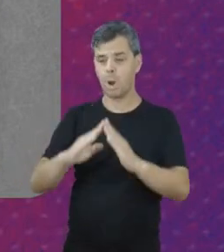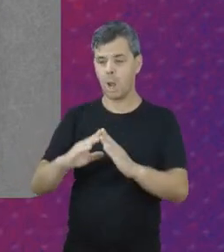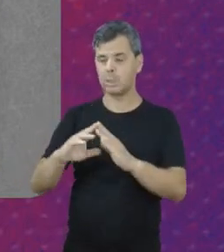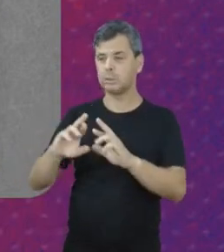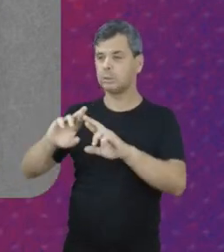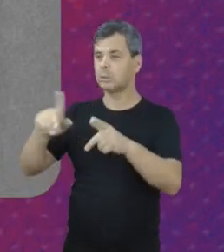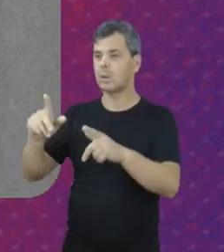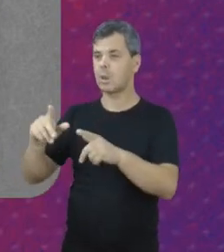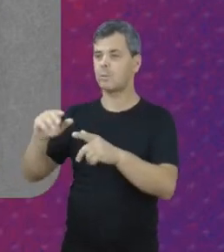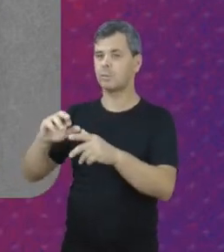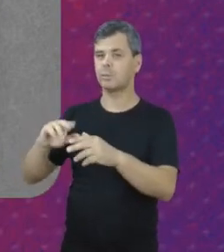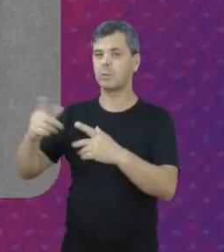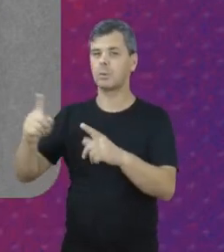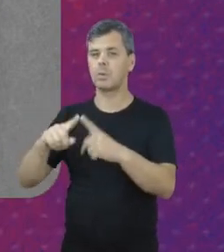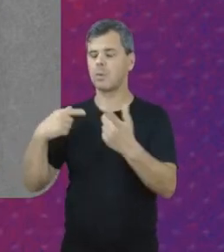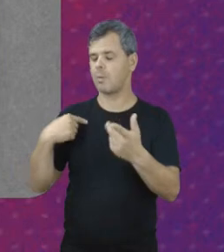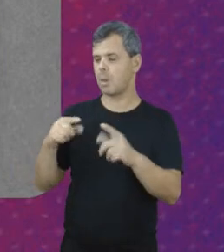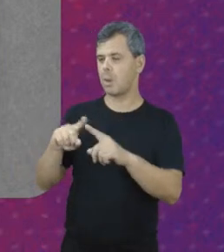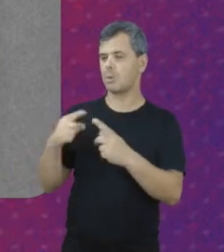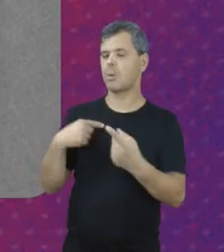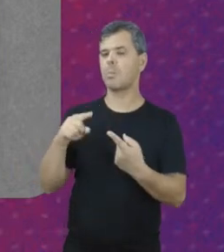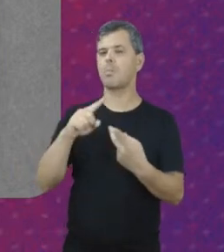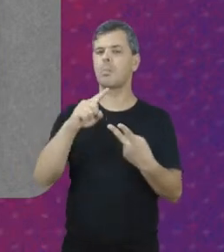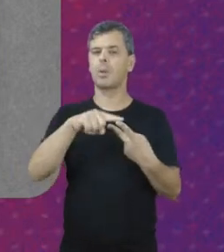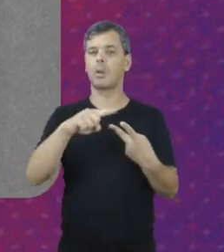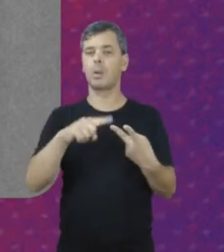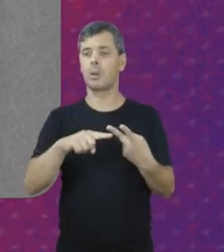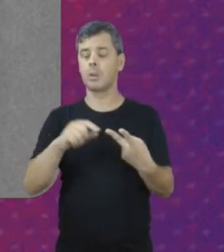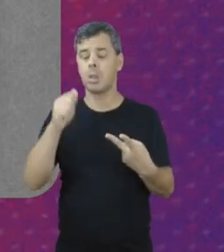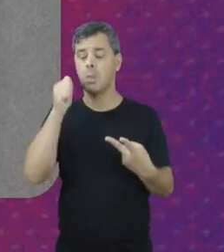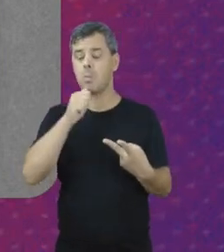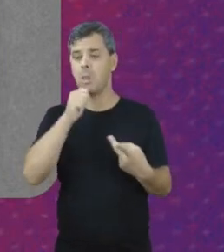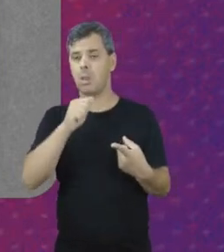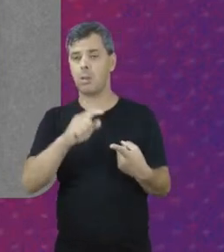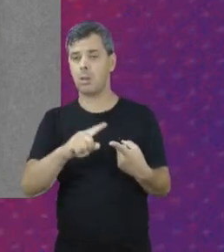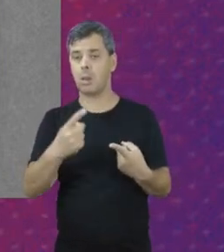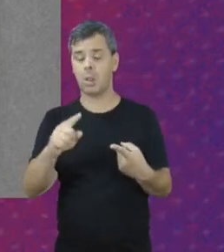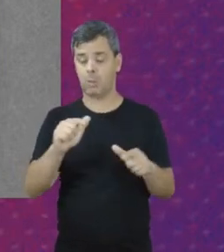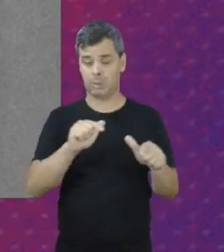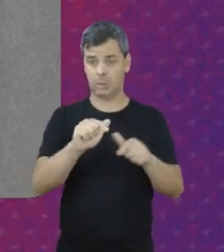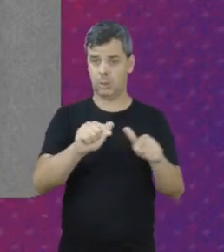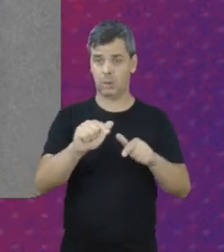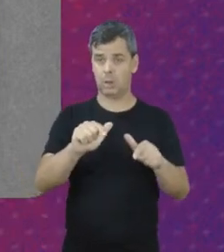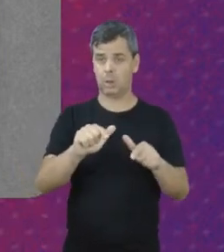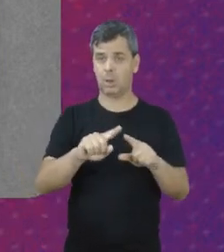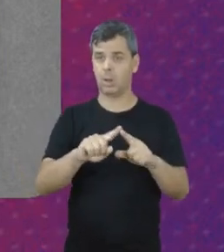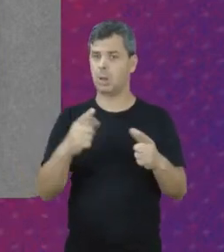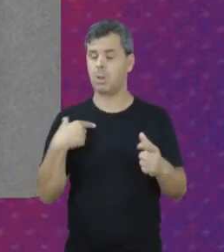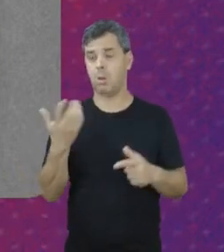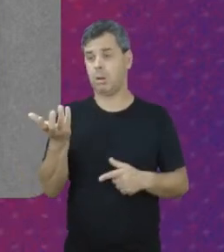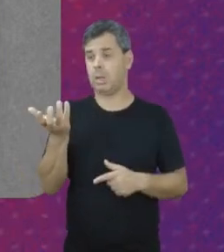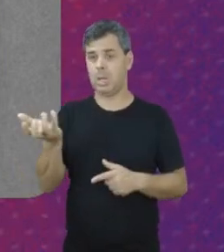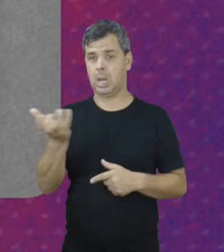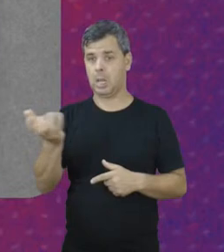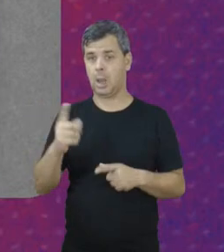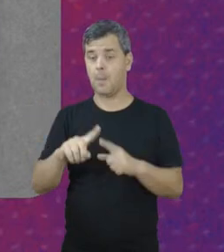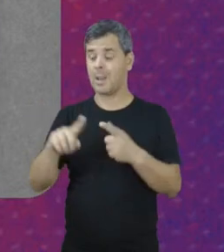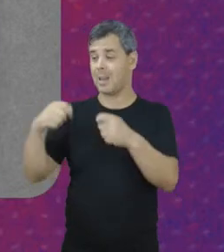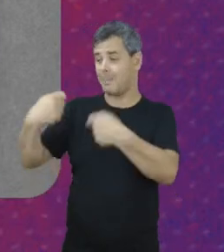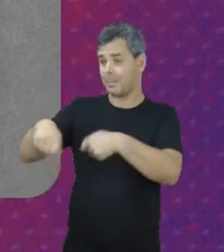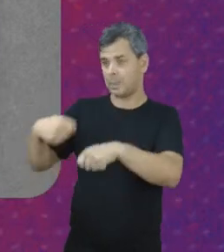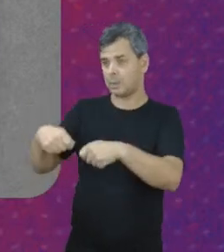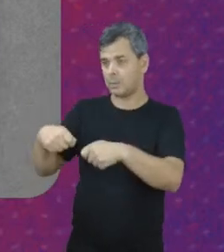Isso dava margem a duas situações. Primeiro, que as mulheres não trabalhavam, não era porque elas não queriam, mas sim porque elas precisavam